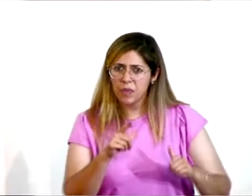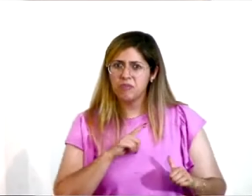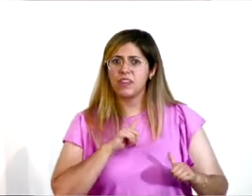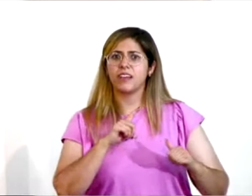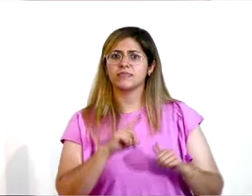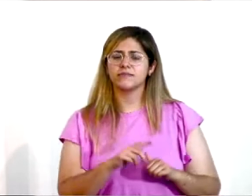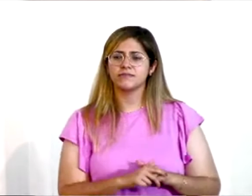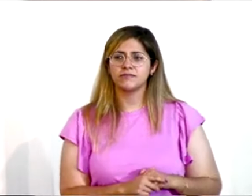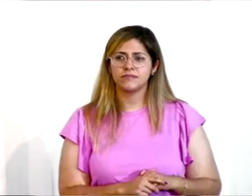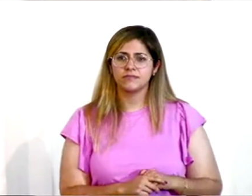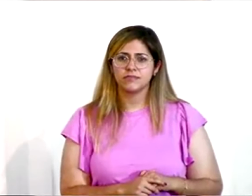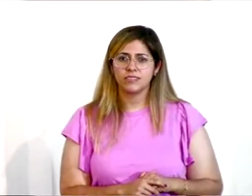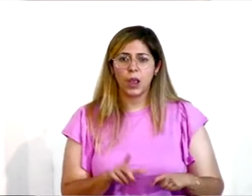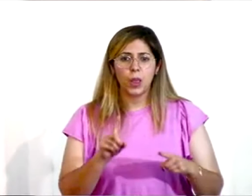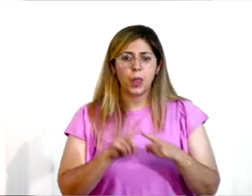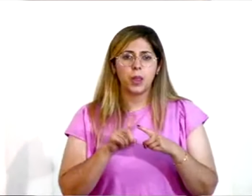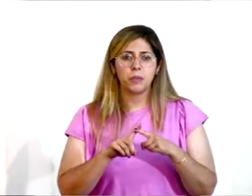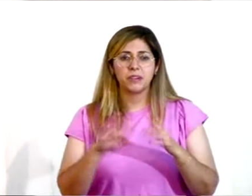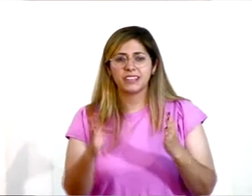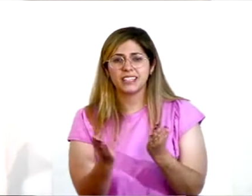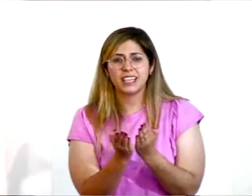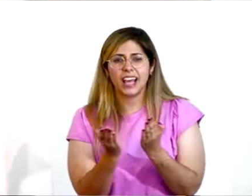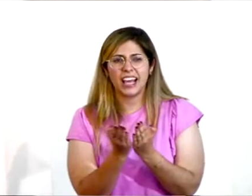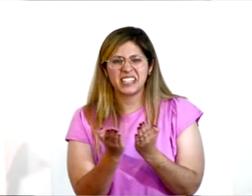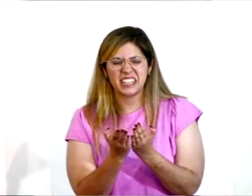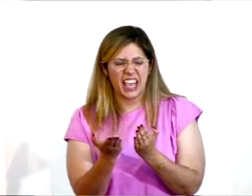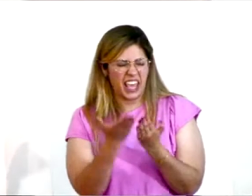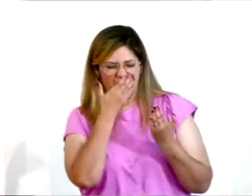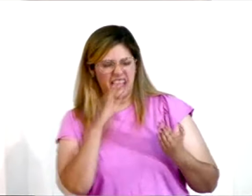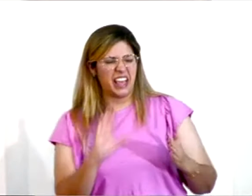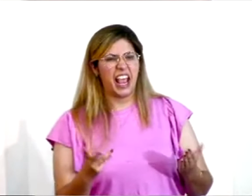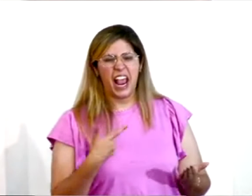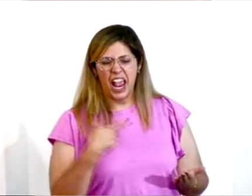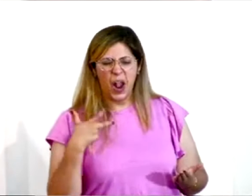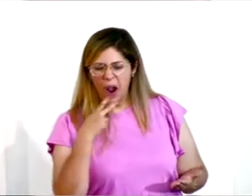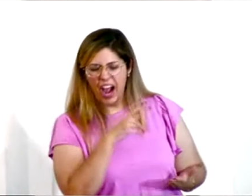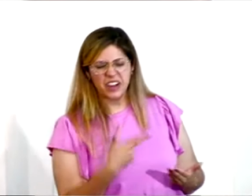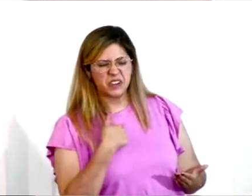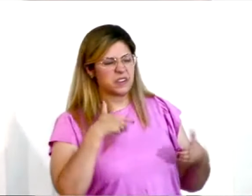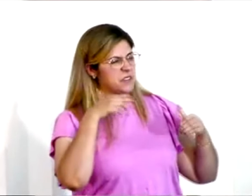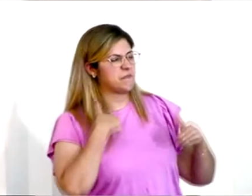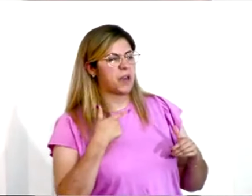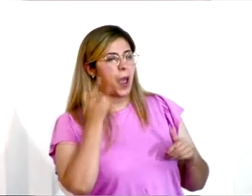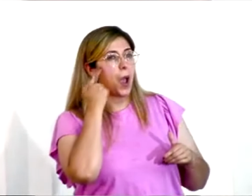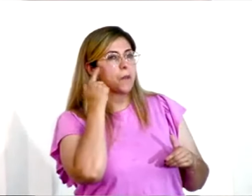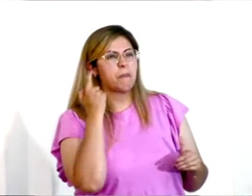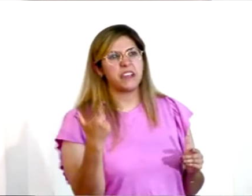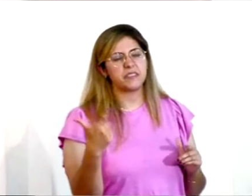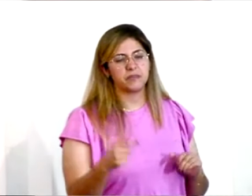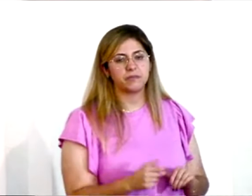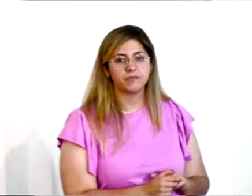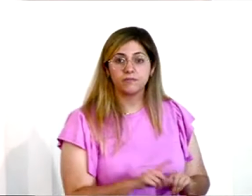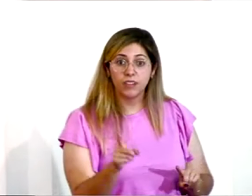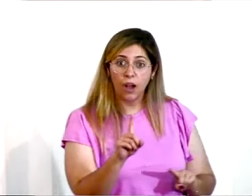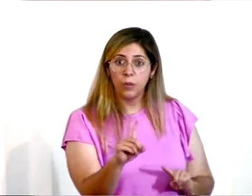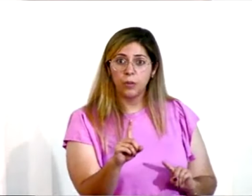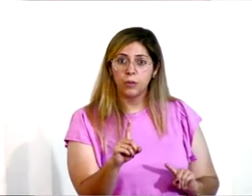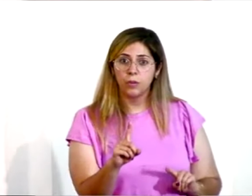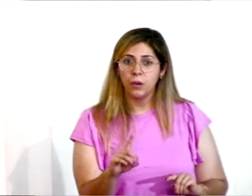gera perseguição porque o crente é uma pessoa intransigente, porque ele é uma pessoa não sociável.